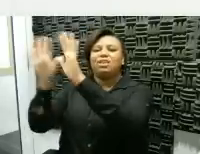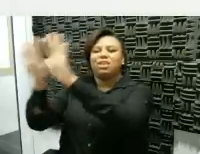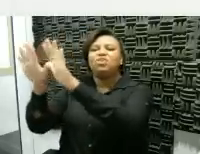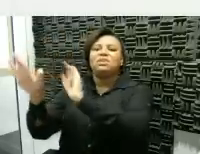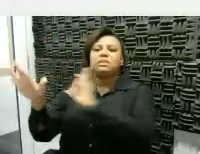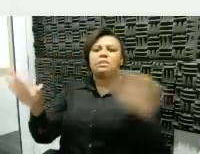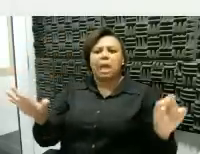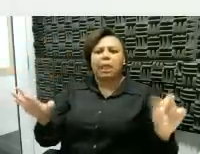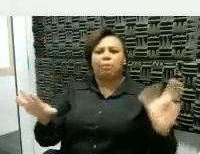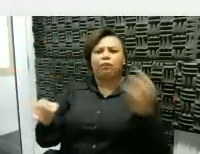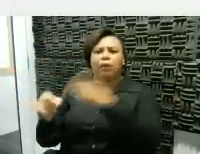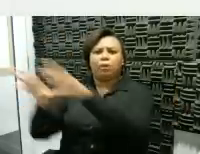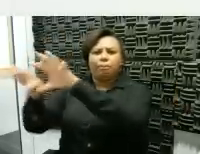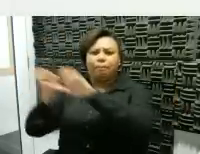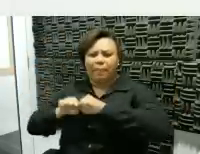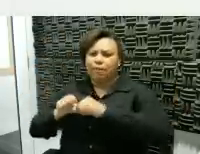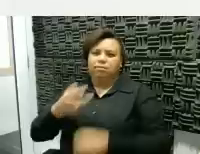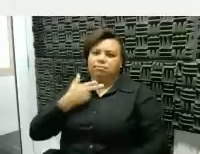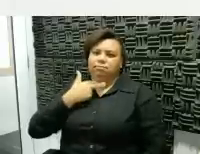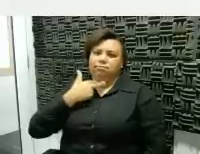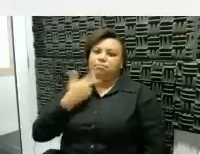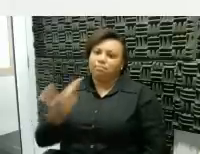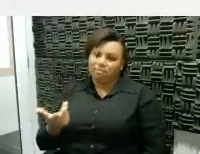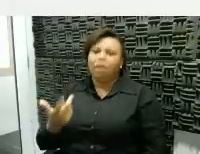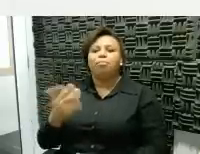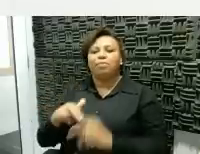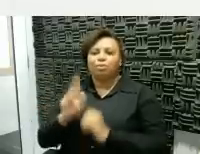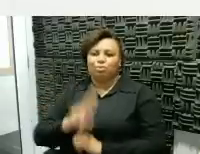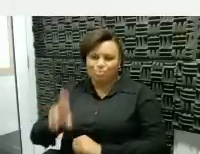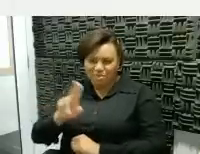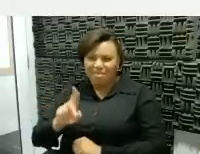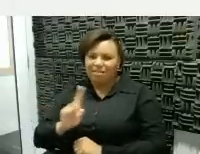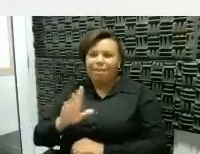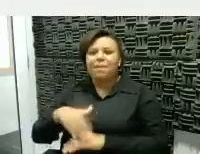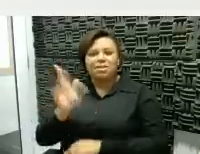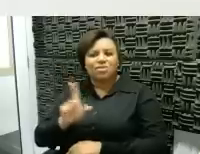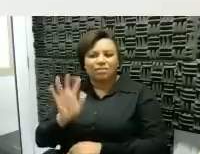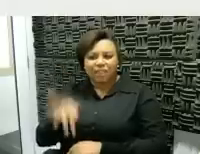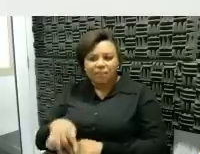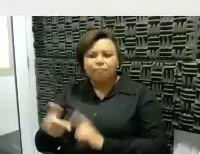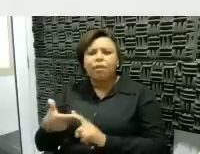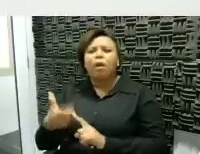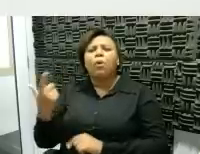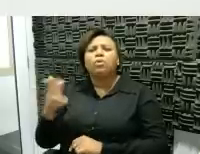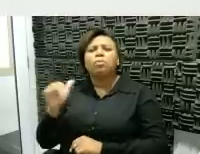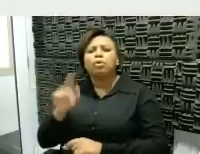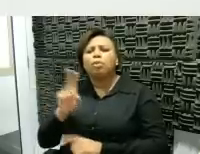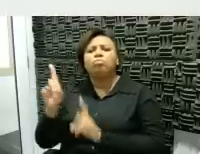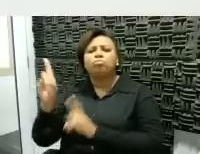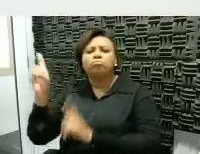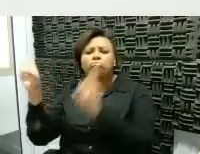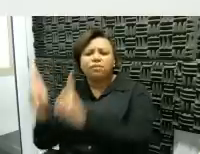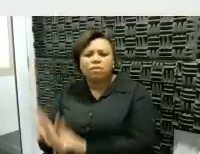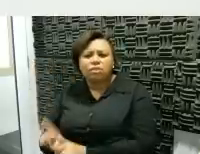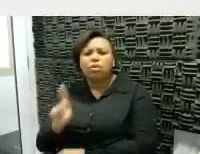nada e algumas pessoas preferem ser nomeadas como deficiente Ou seja eu não tenho